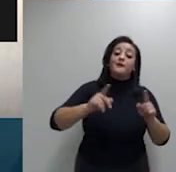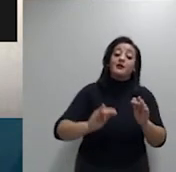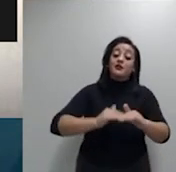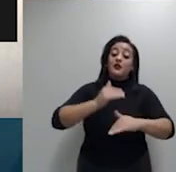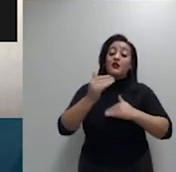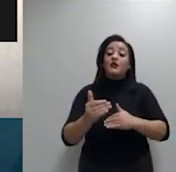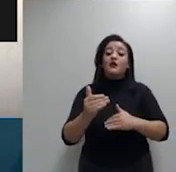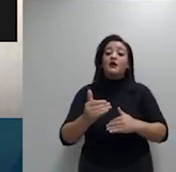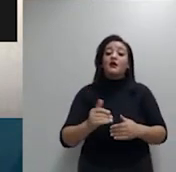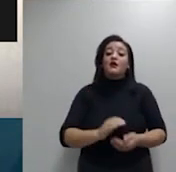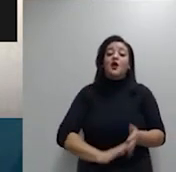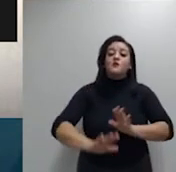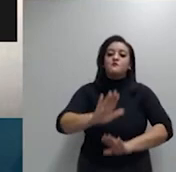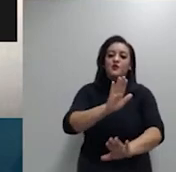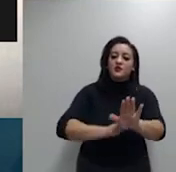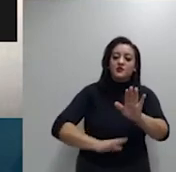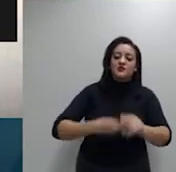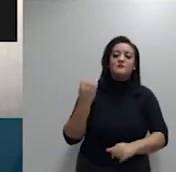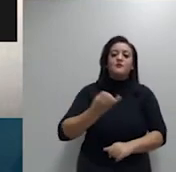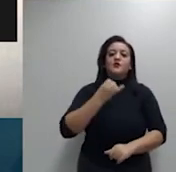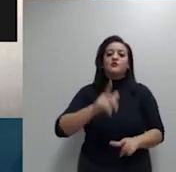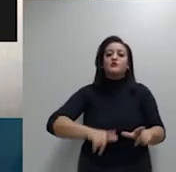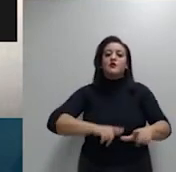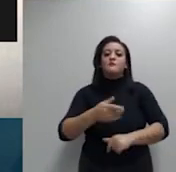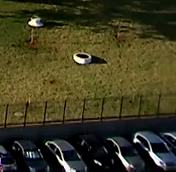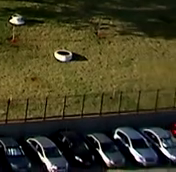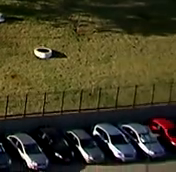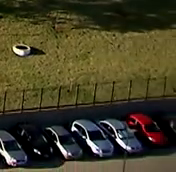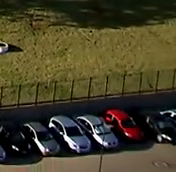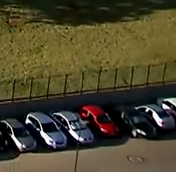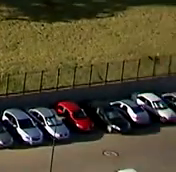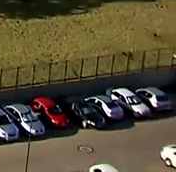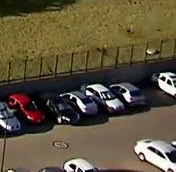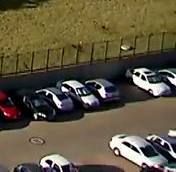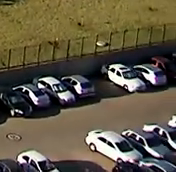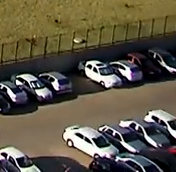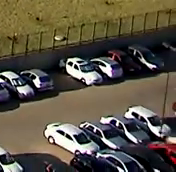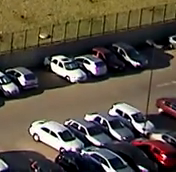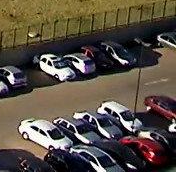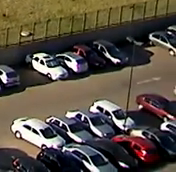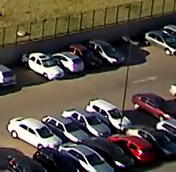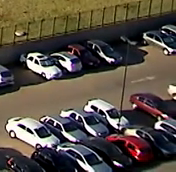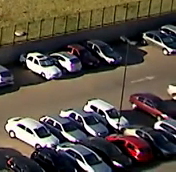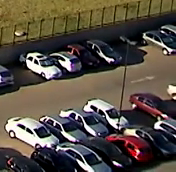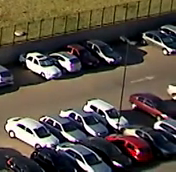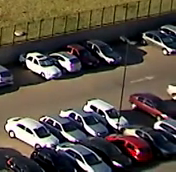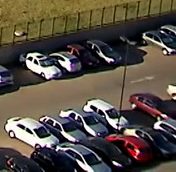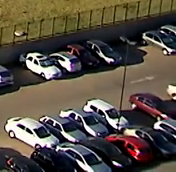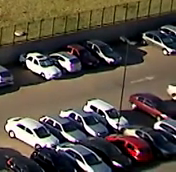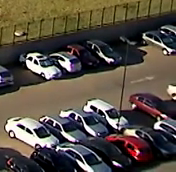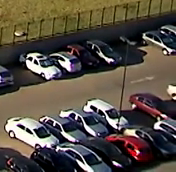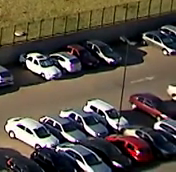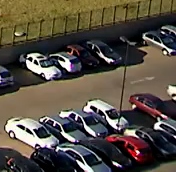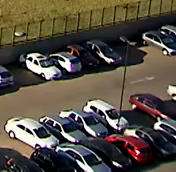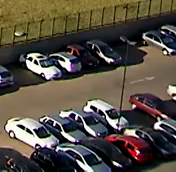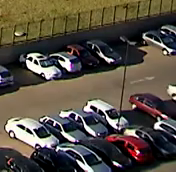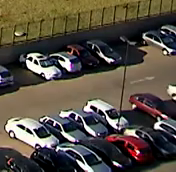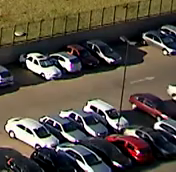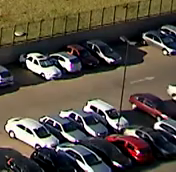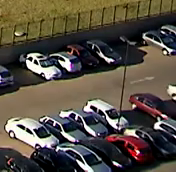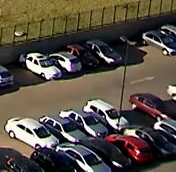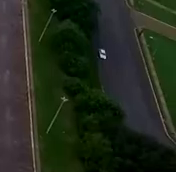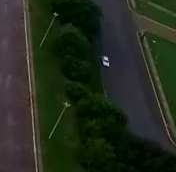e a suposta prática de corrupção ativa e passiva quantas medidas cautelares a relatora destacou que a jurisprudência